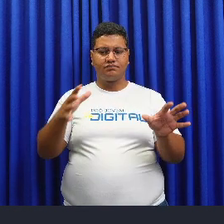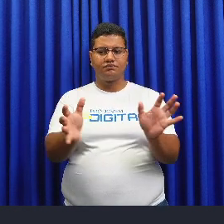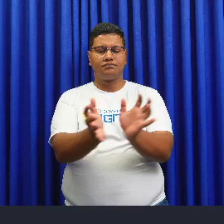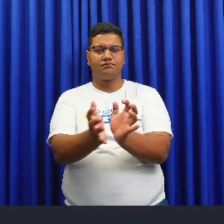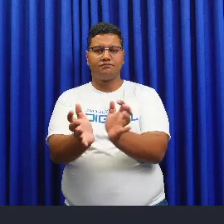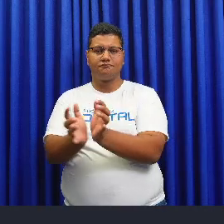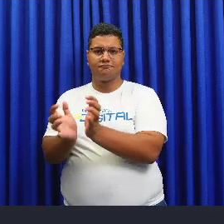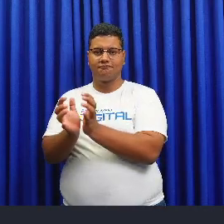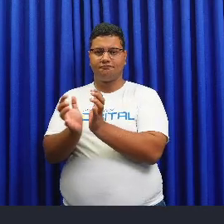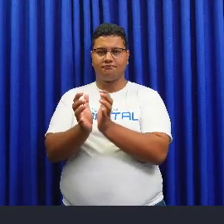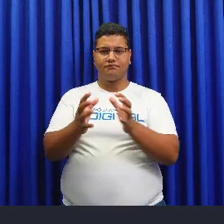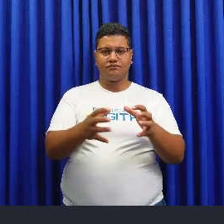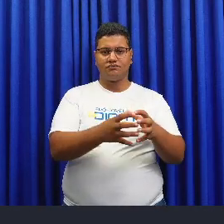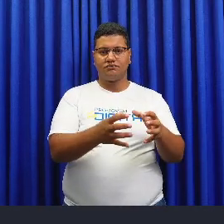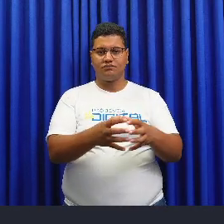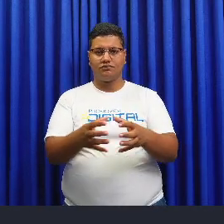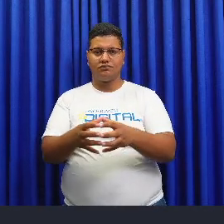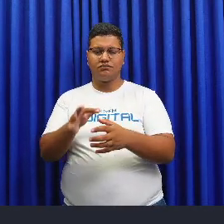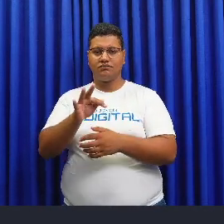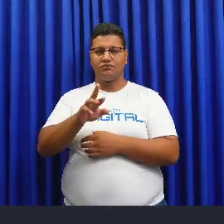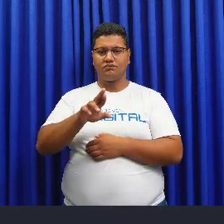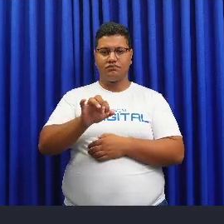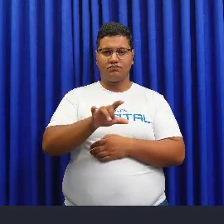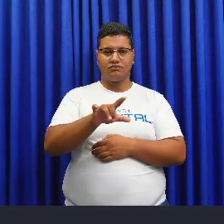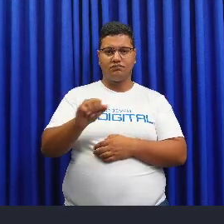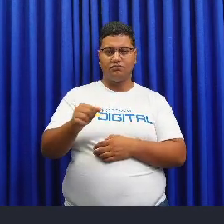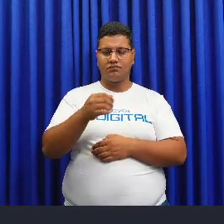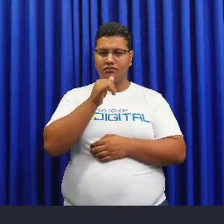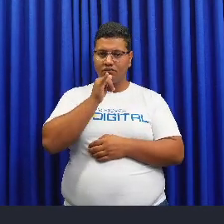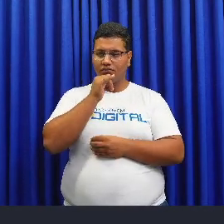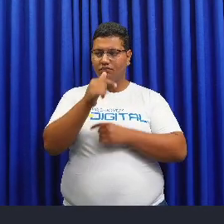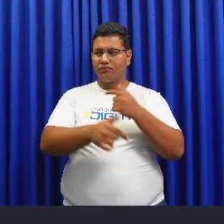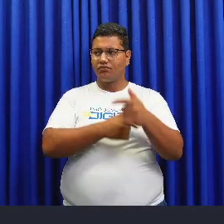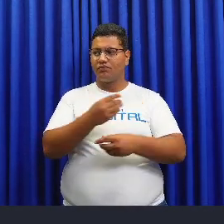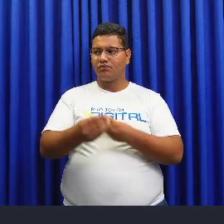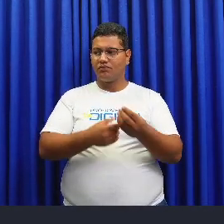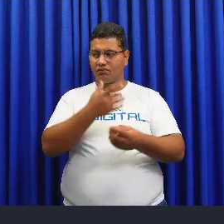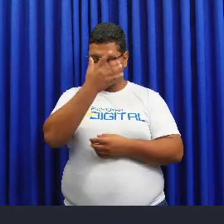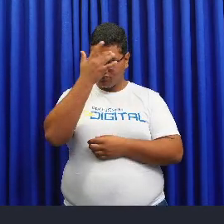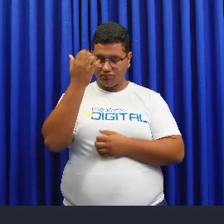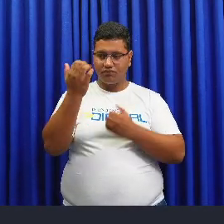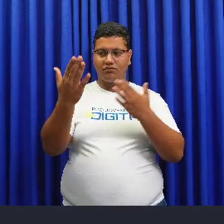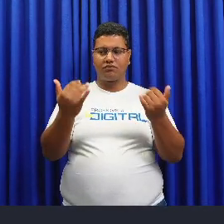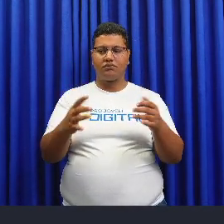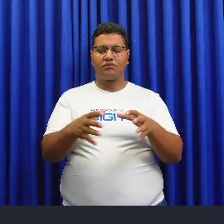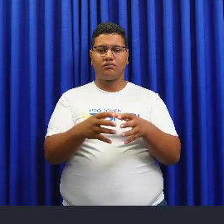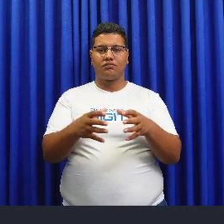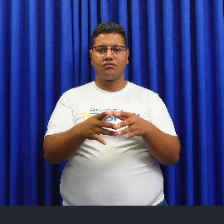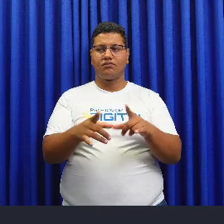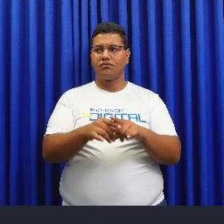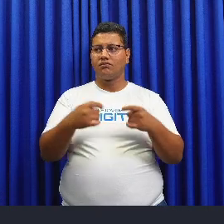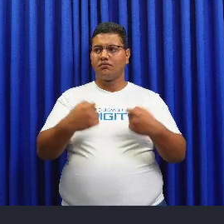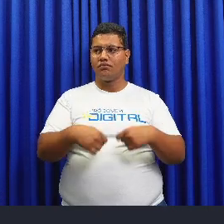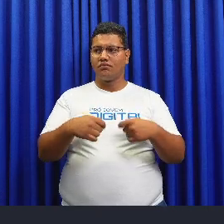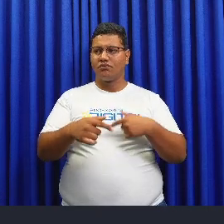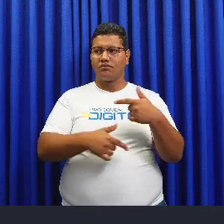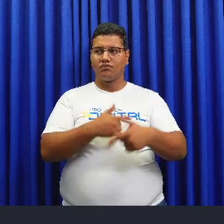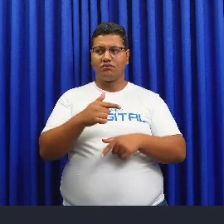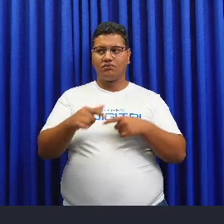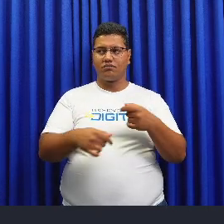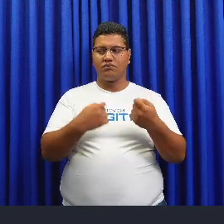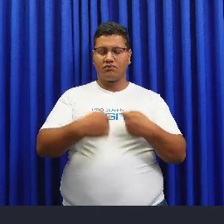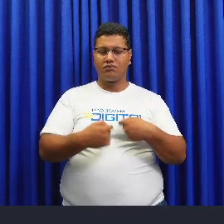tá? Então, vamos supor que você é um freela, que você trabalha com outros freelas. E aí o seu